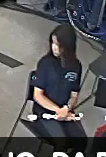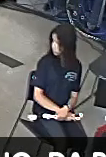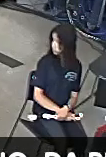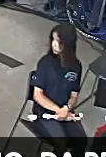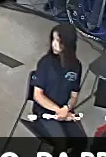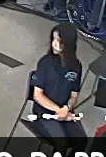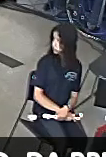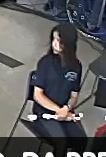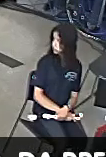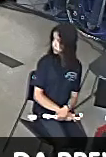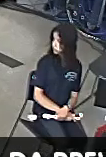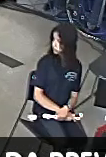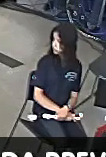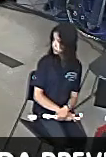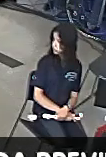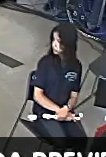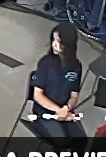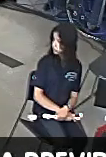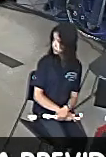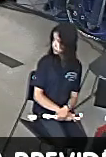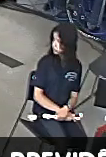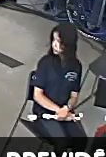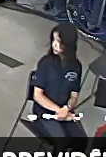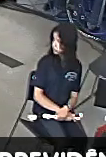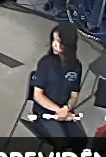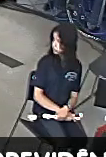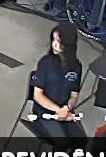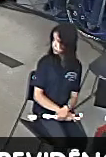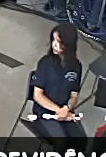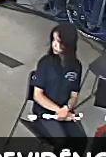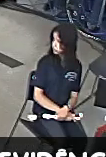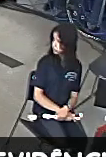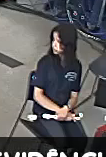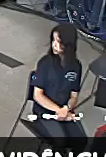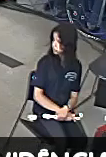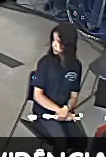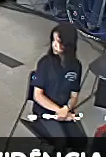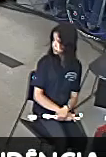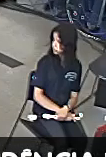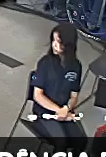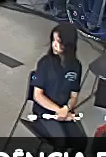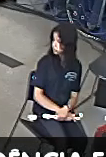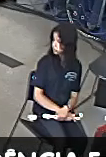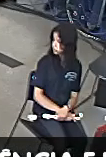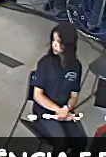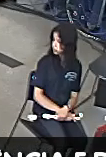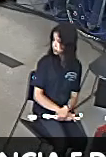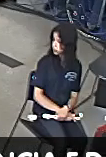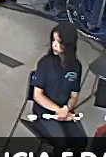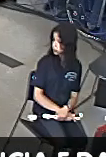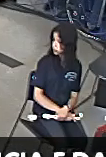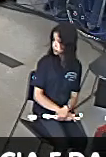não é? Então, olhemos além de nós mesmos e veremos algo